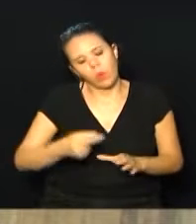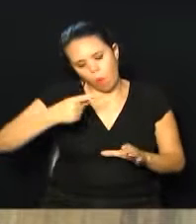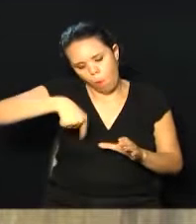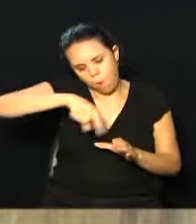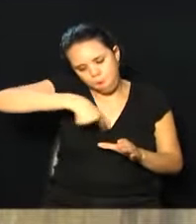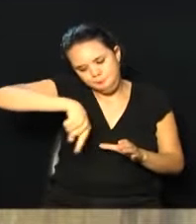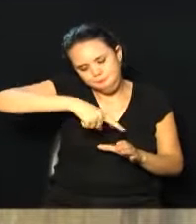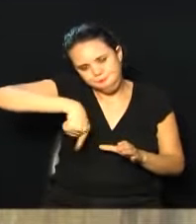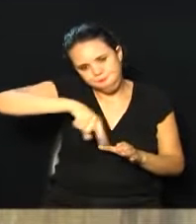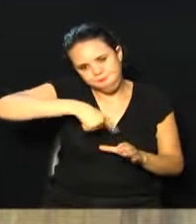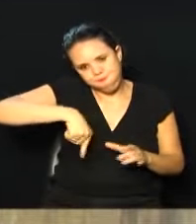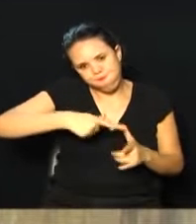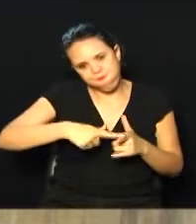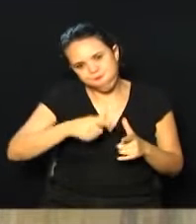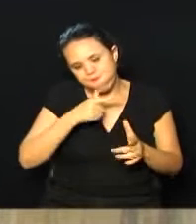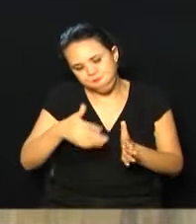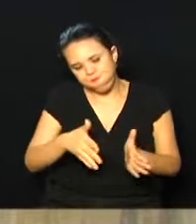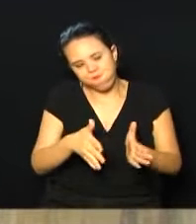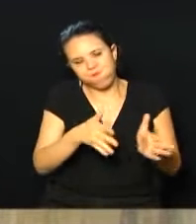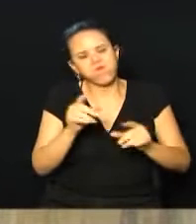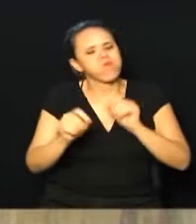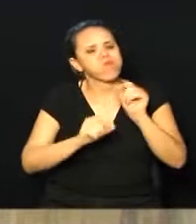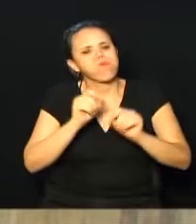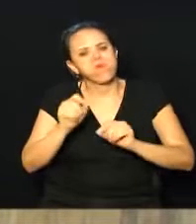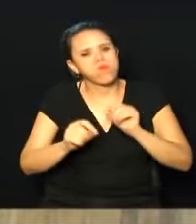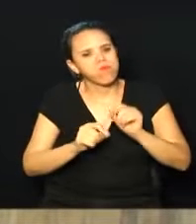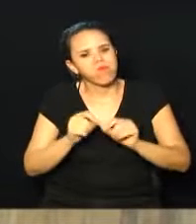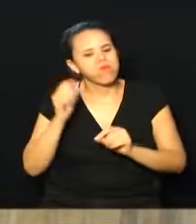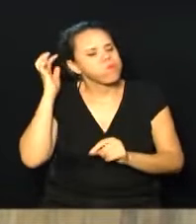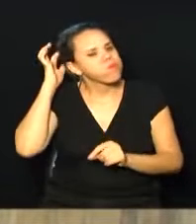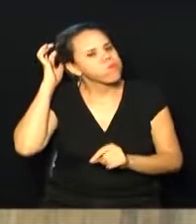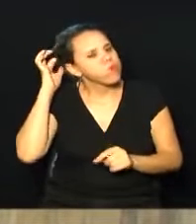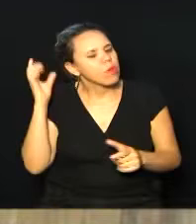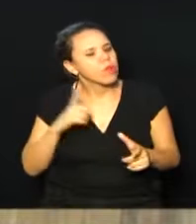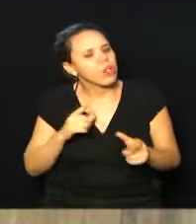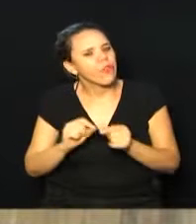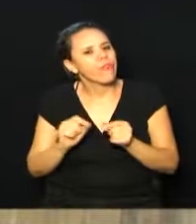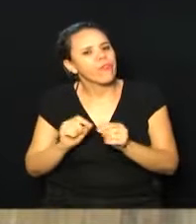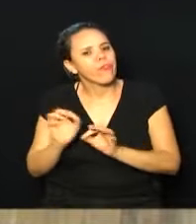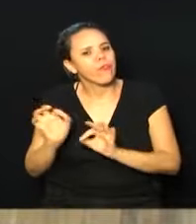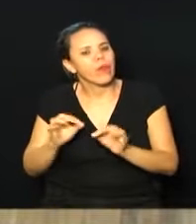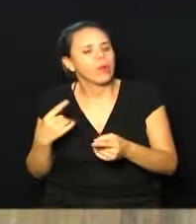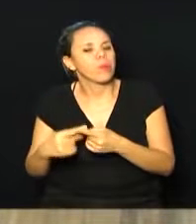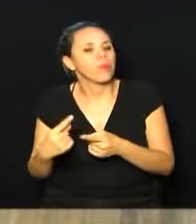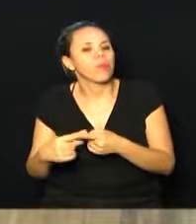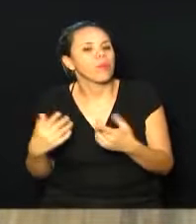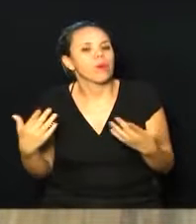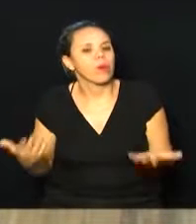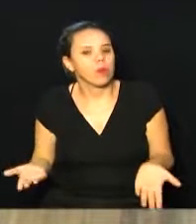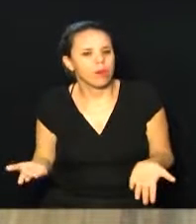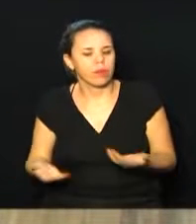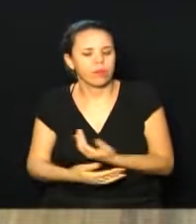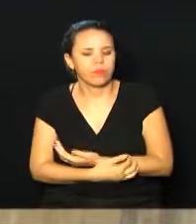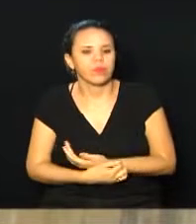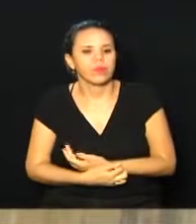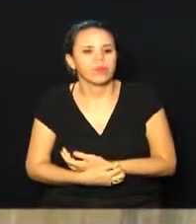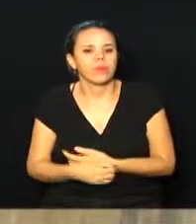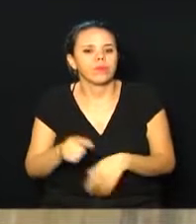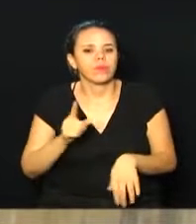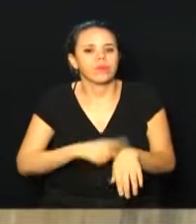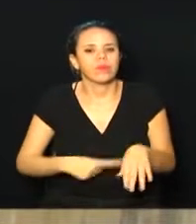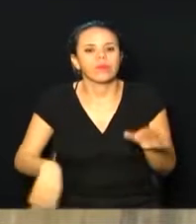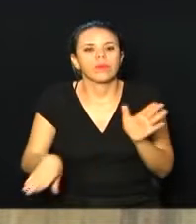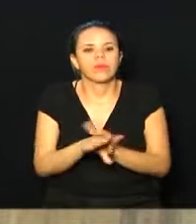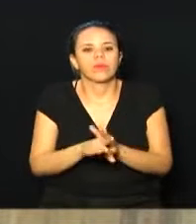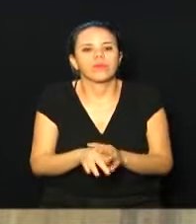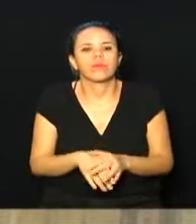lobo, assoreamento de córregos? O que tem sido feito e por que a gente, quando chega nessa época, parece